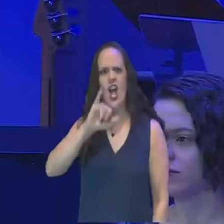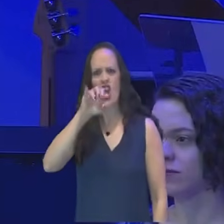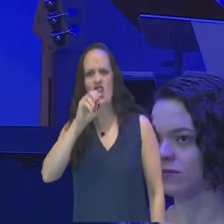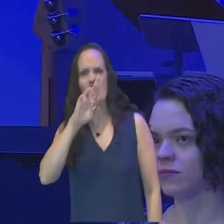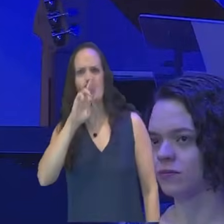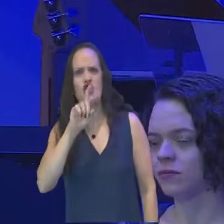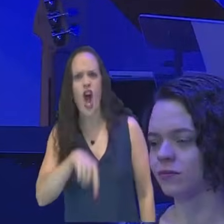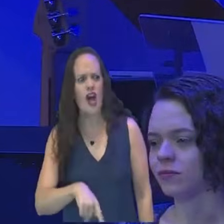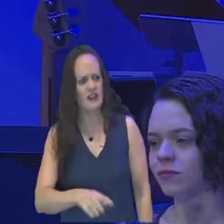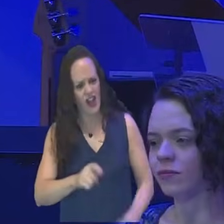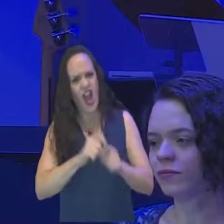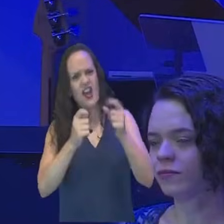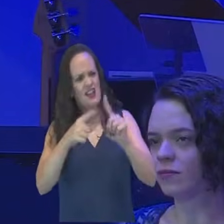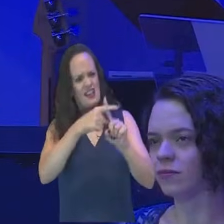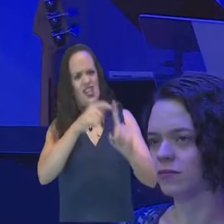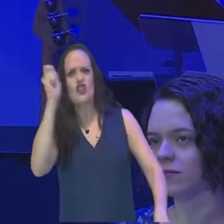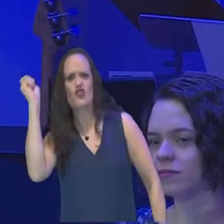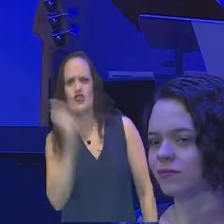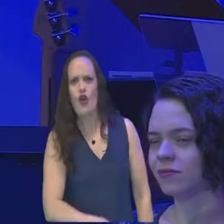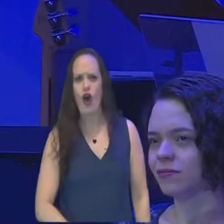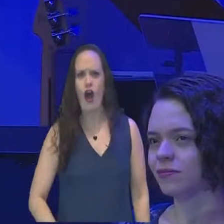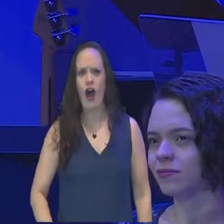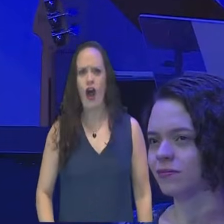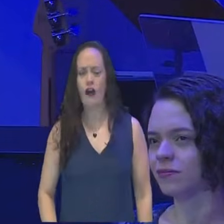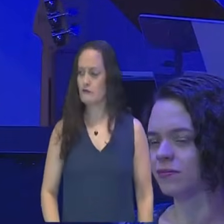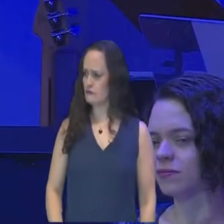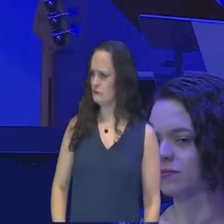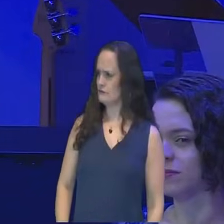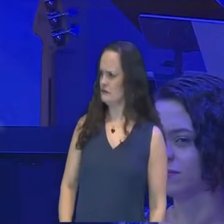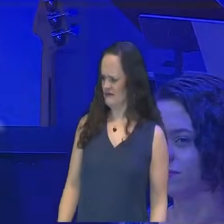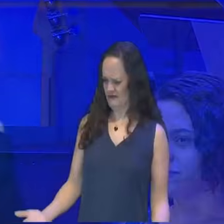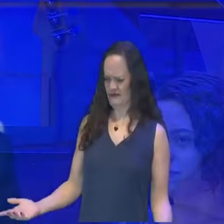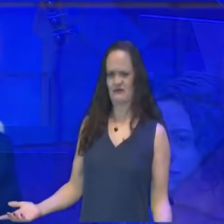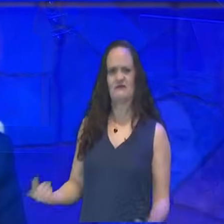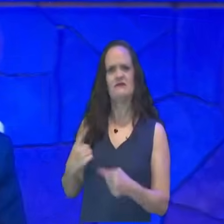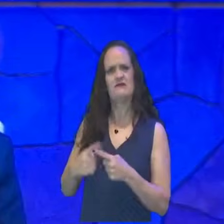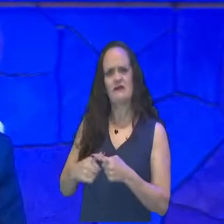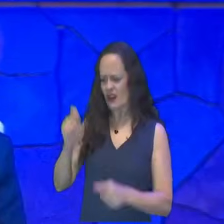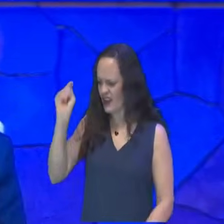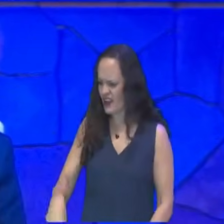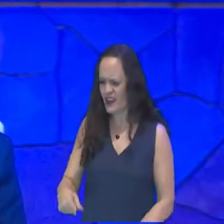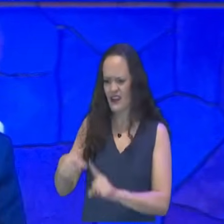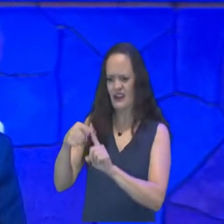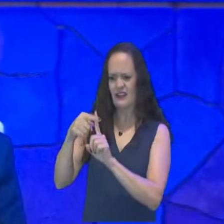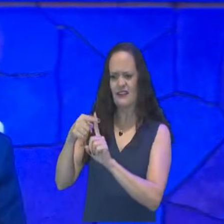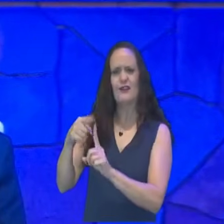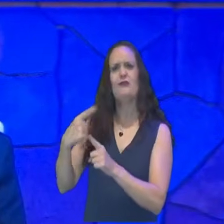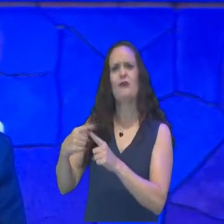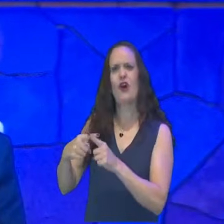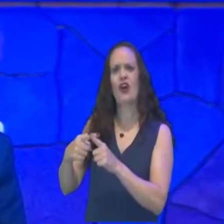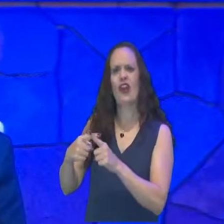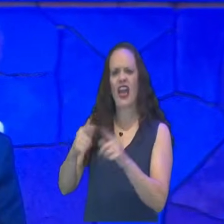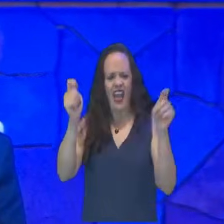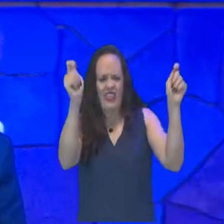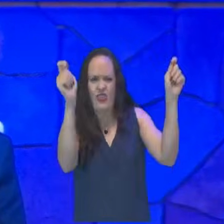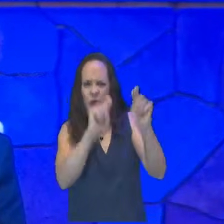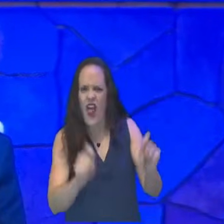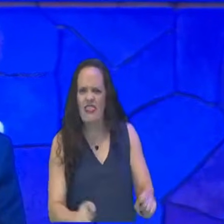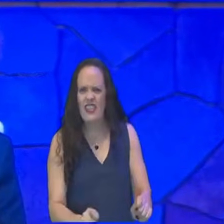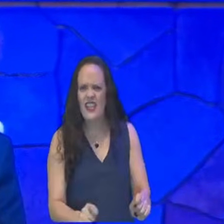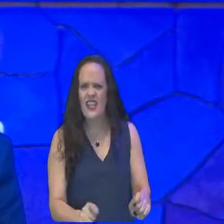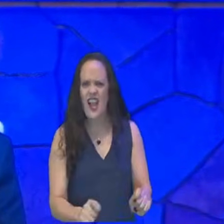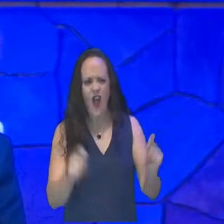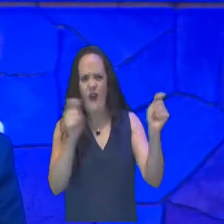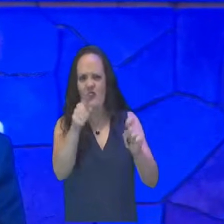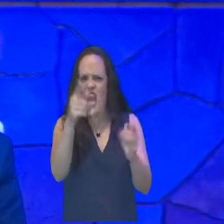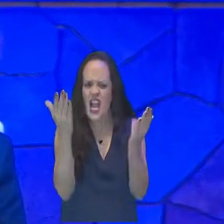Jordan, joga isso fora. Aí eu, quê? Como assim jogar fora? Isso é idolatria.